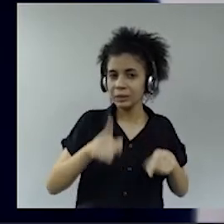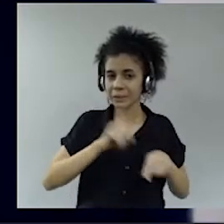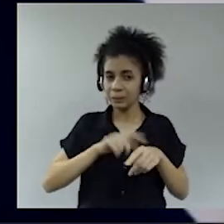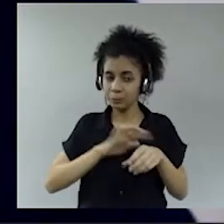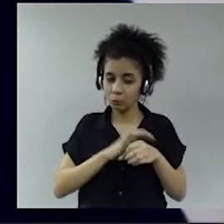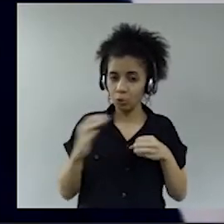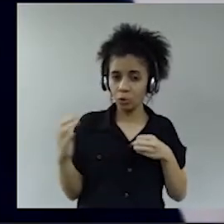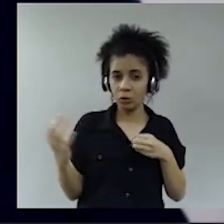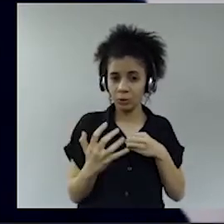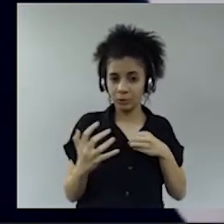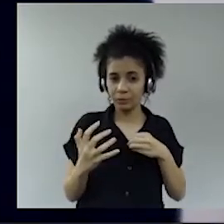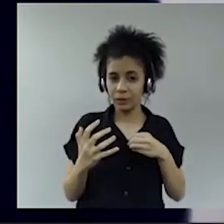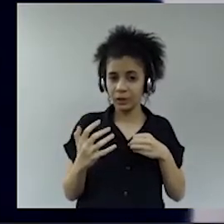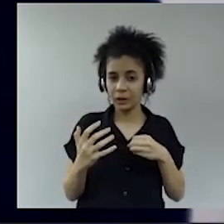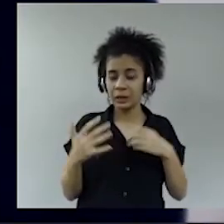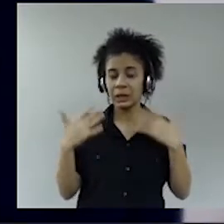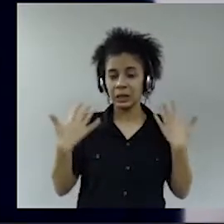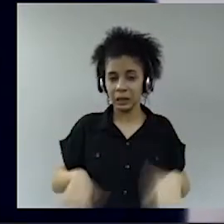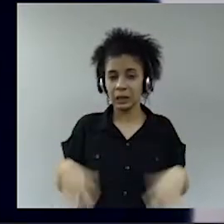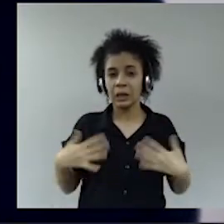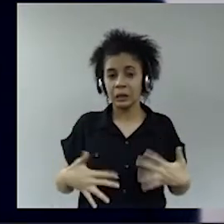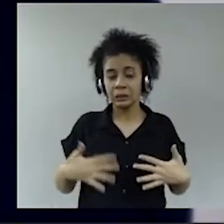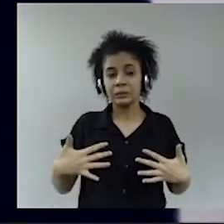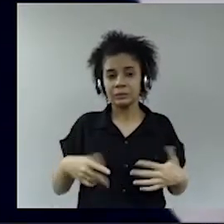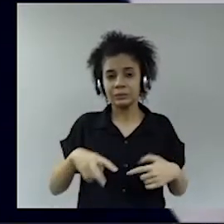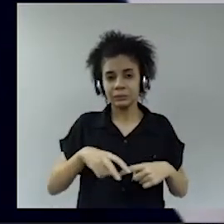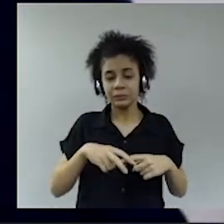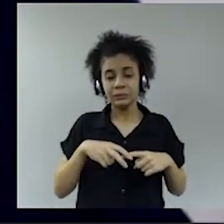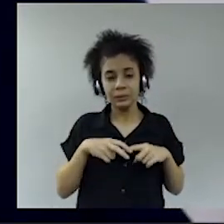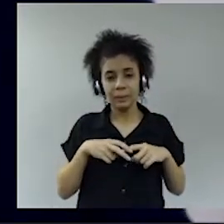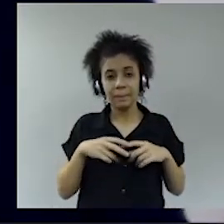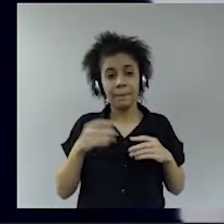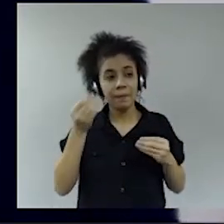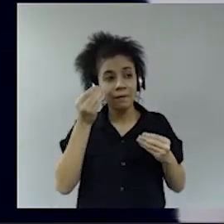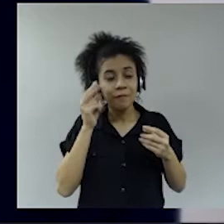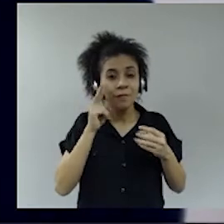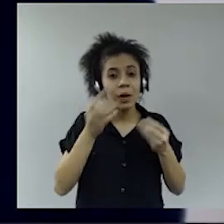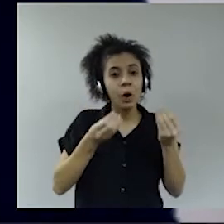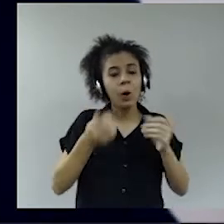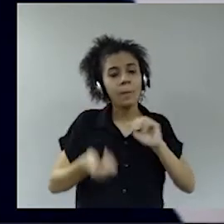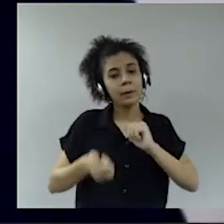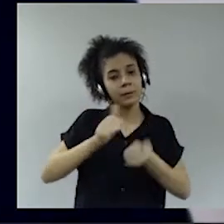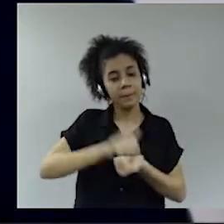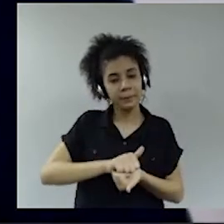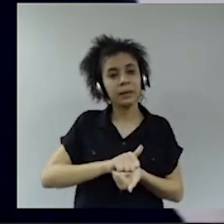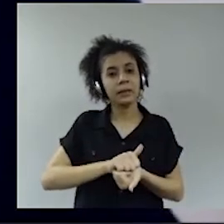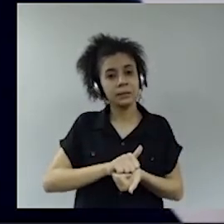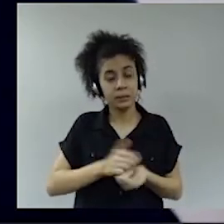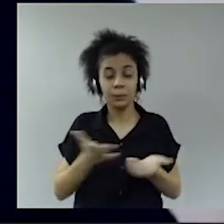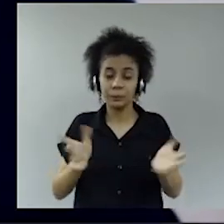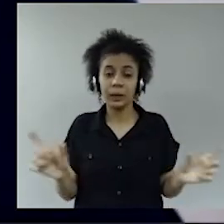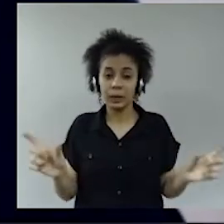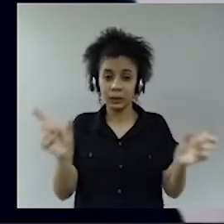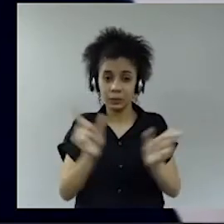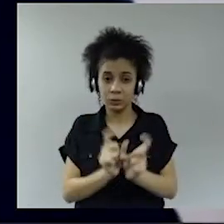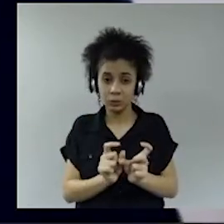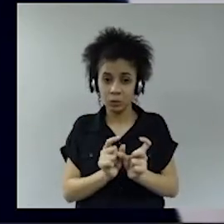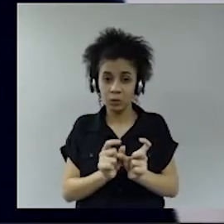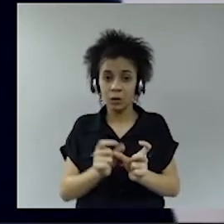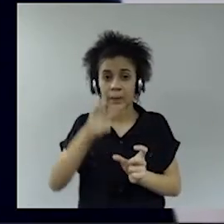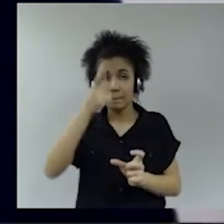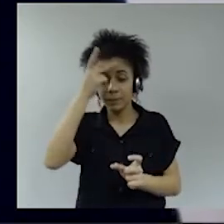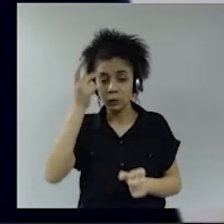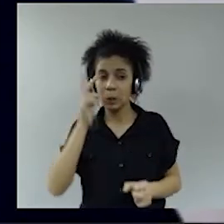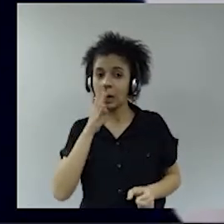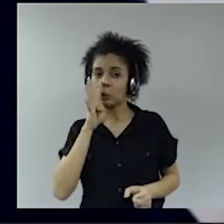calamidade pública decorrente da pandemia do novo coronavírus. Em resumo, os